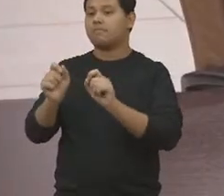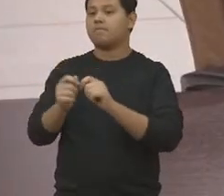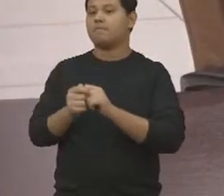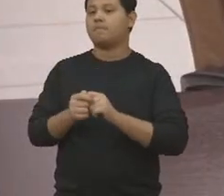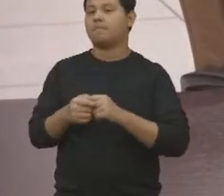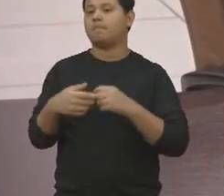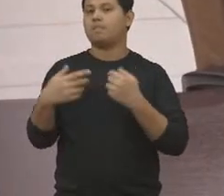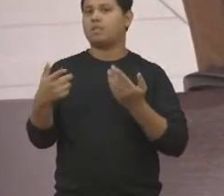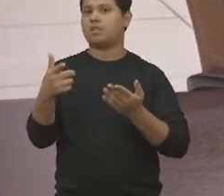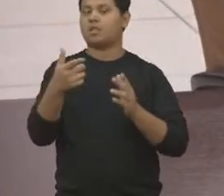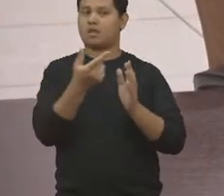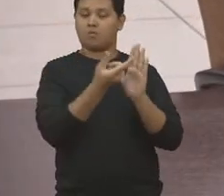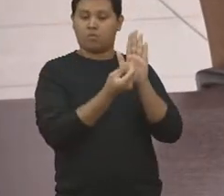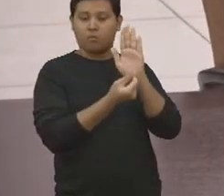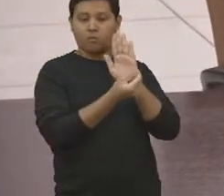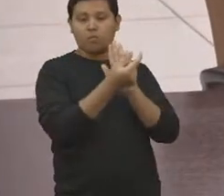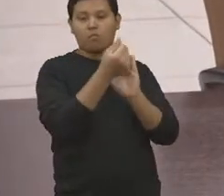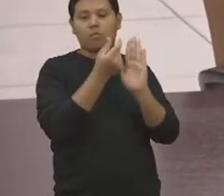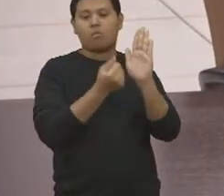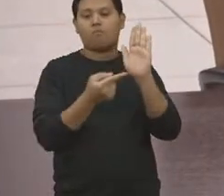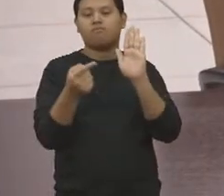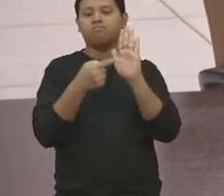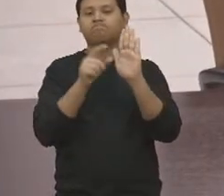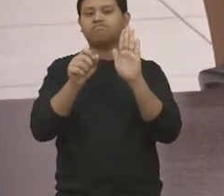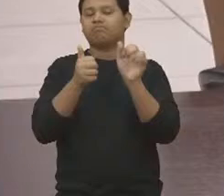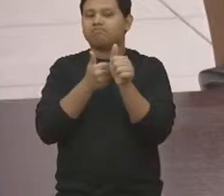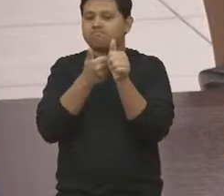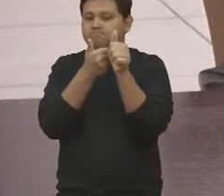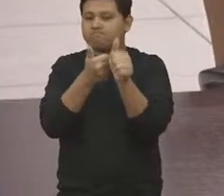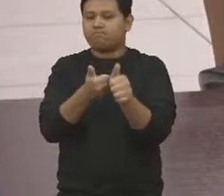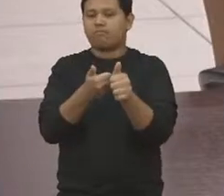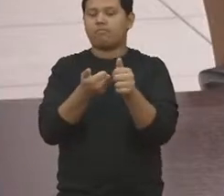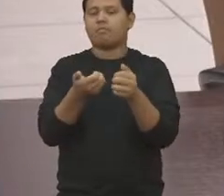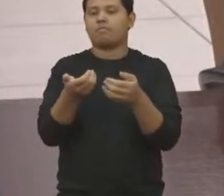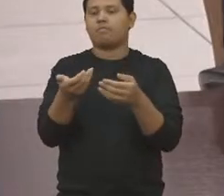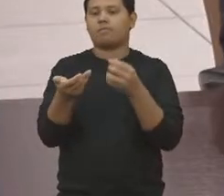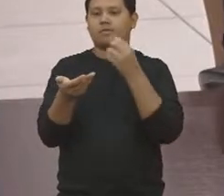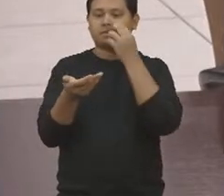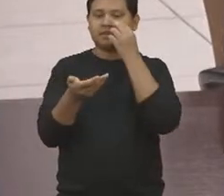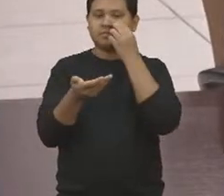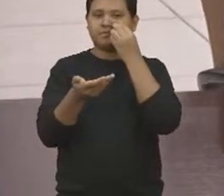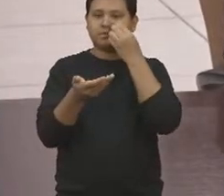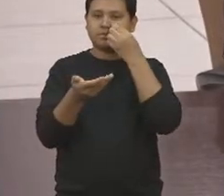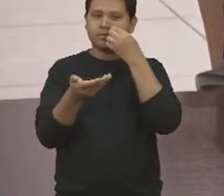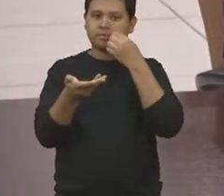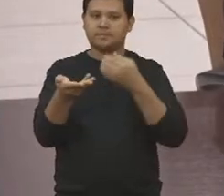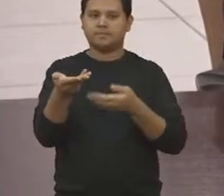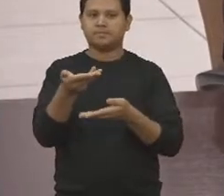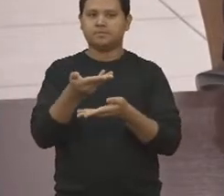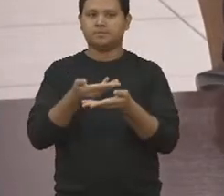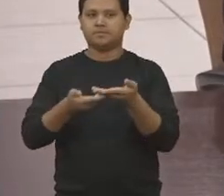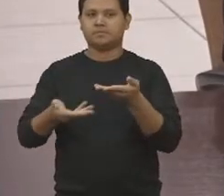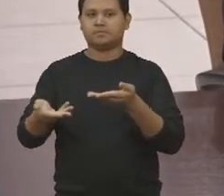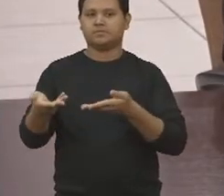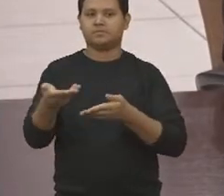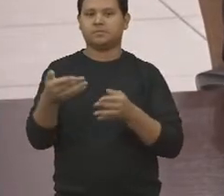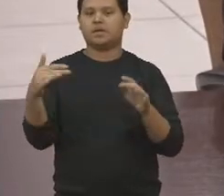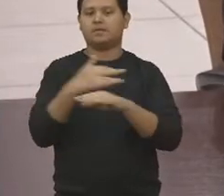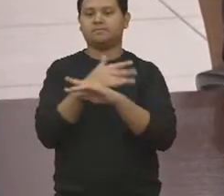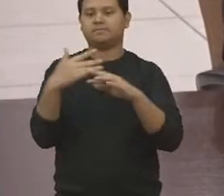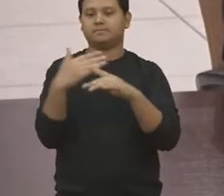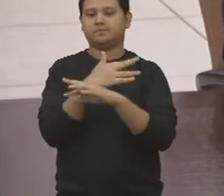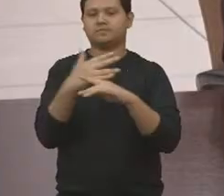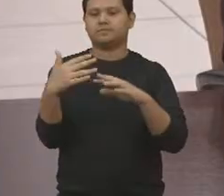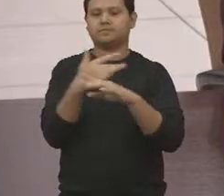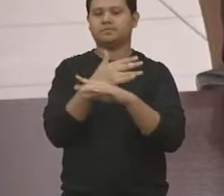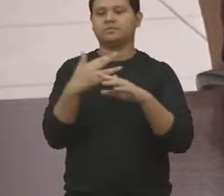as peças orçamentárias, elas seguem um fluxo e uma tramitação legislativa